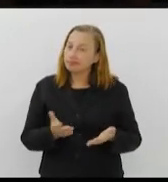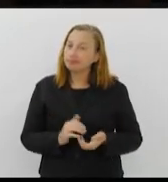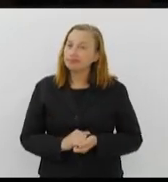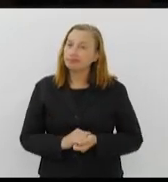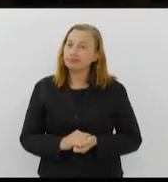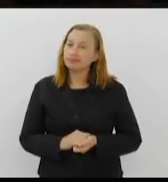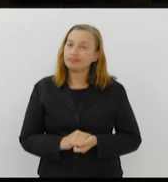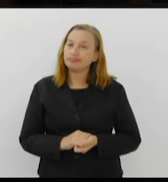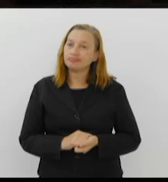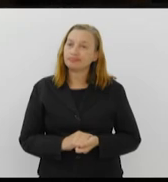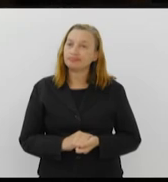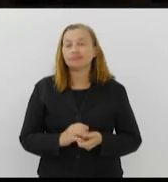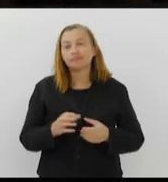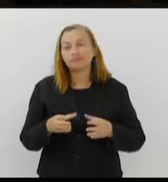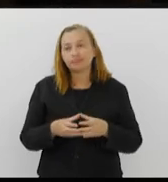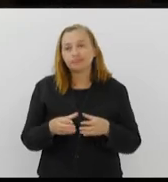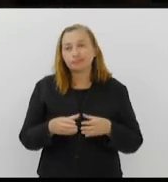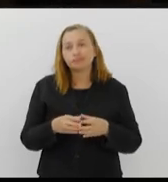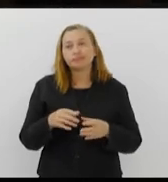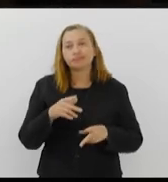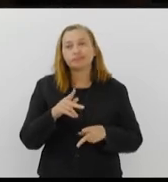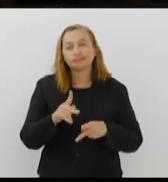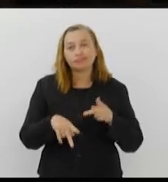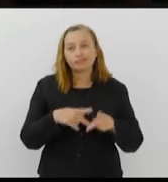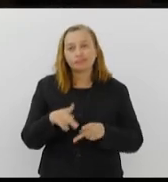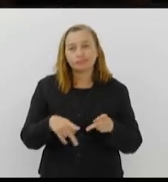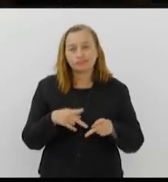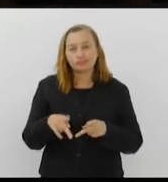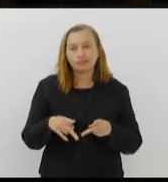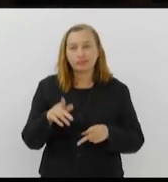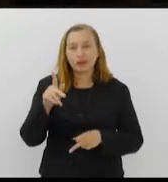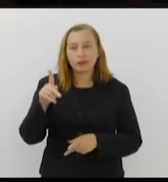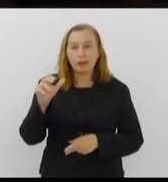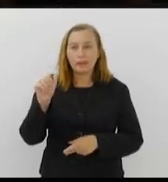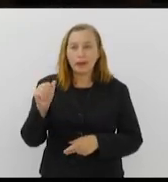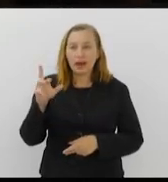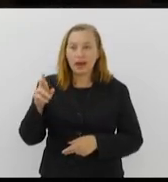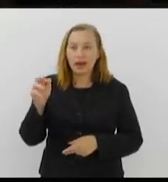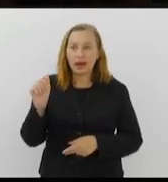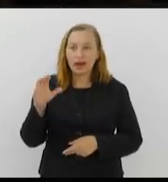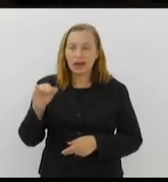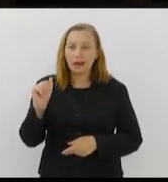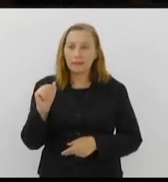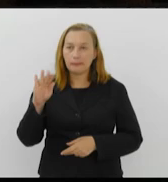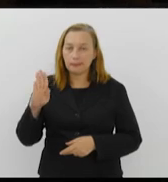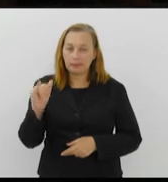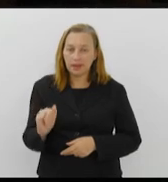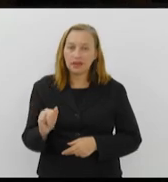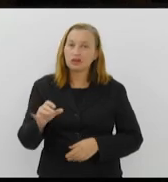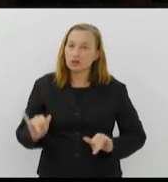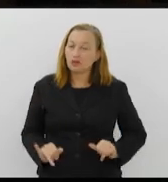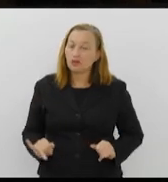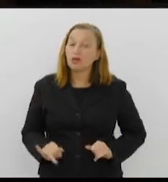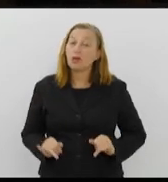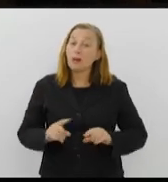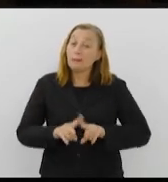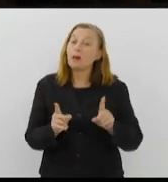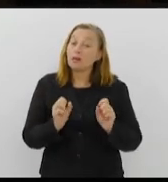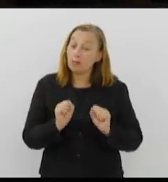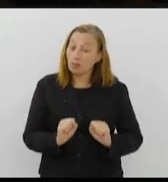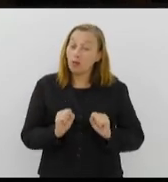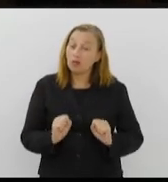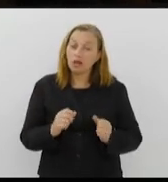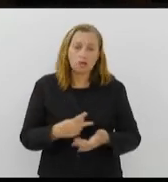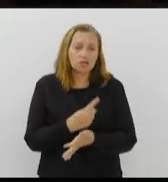uma parcela da população de Paracambi que sofreu com a arbitrariedade do Detro. Mas pode ser cada um de nós aqui, cada um de funcionários aqui